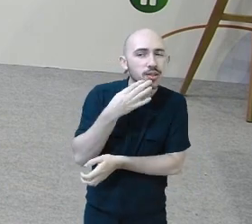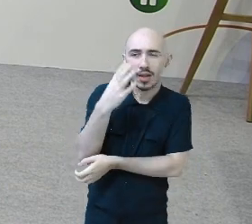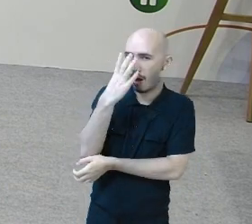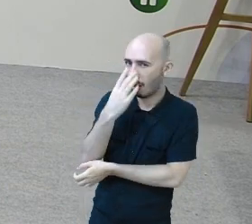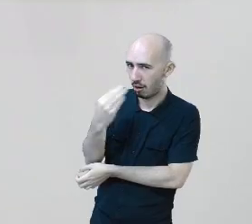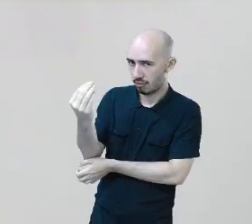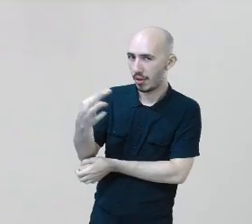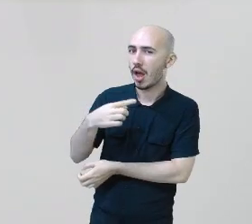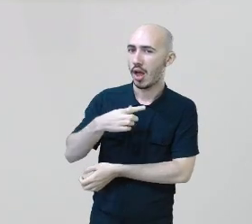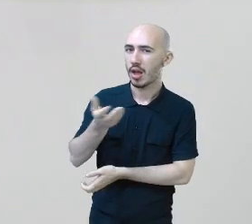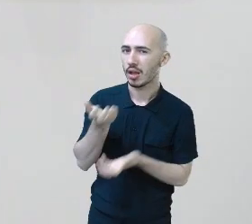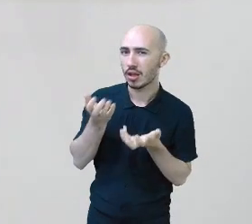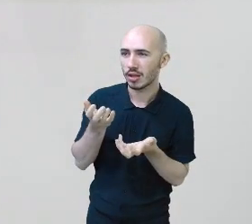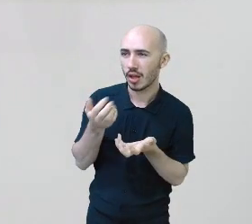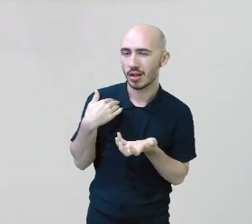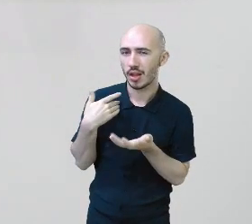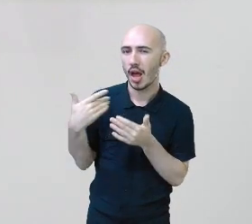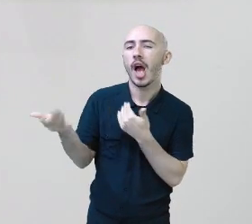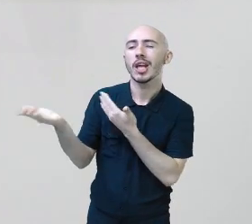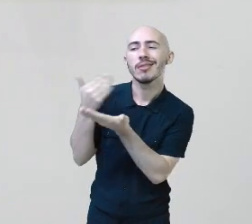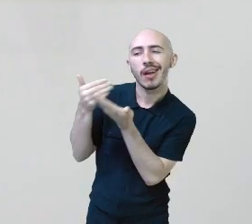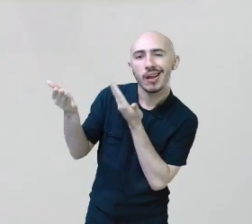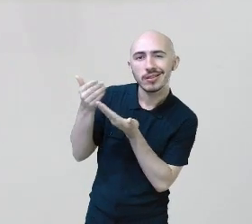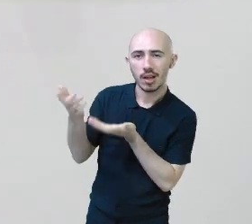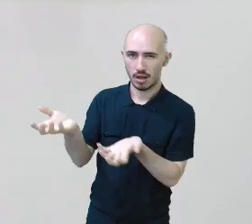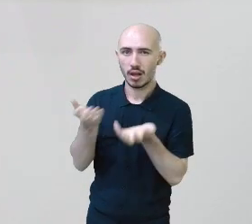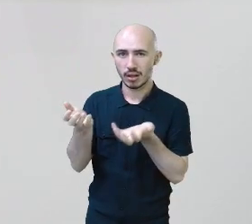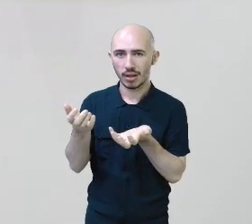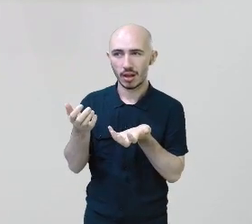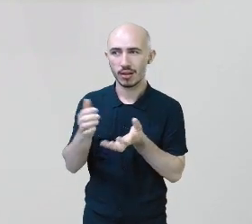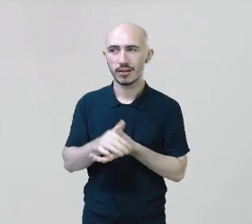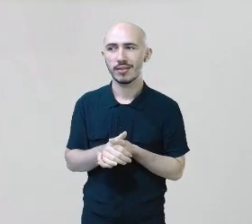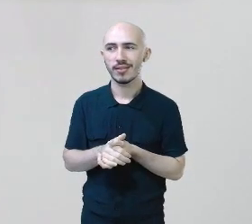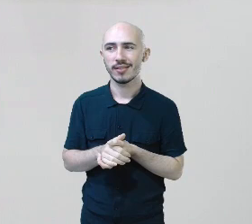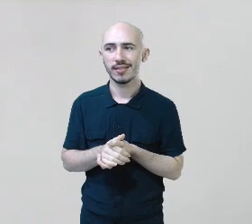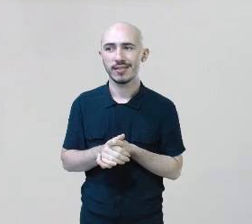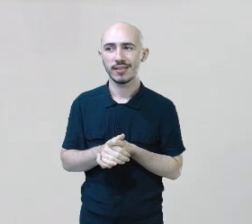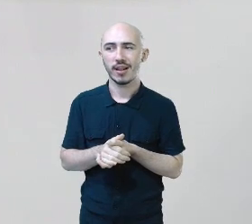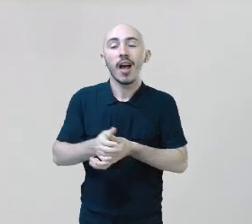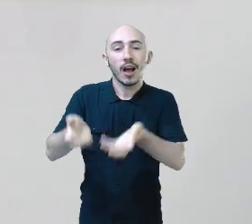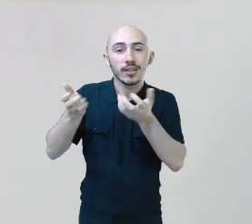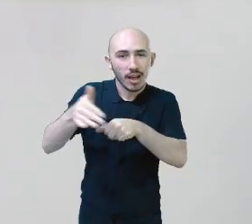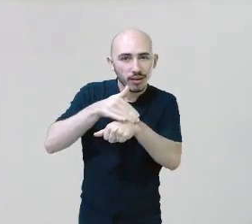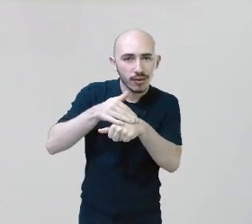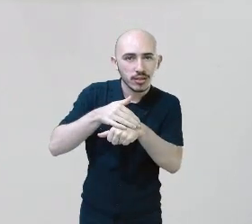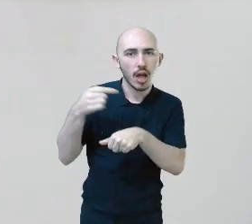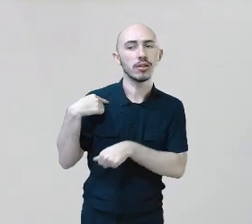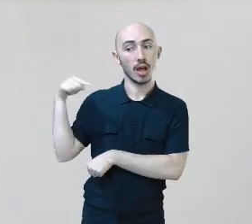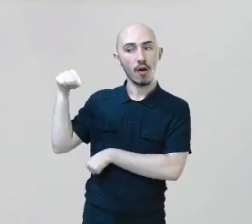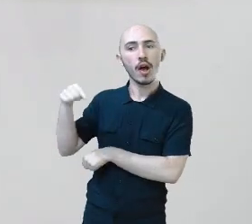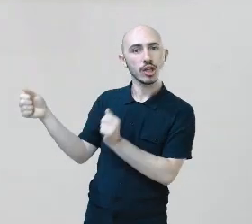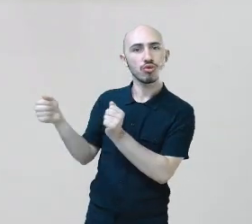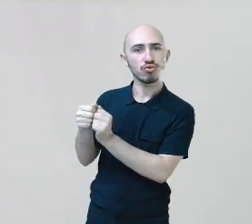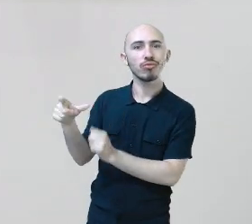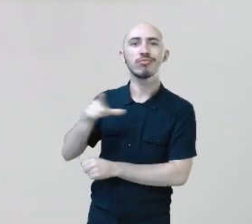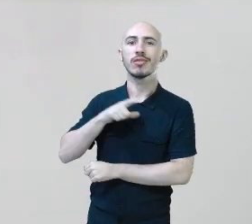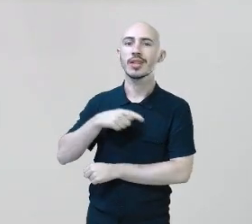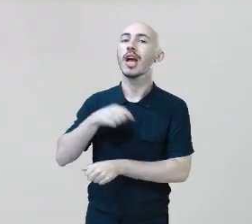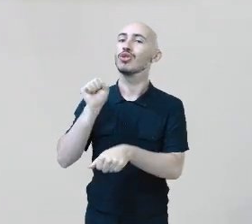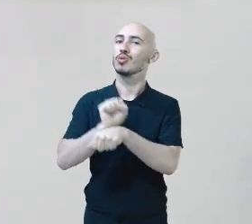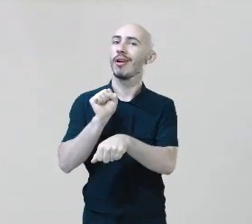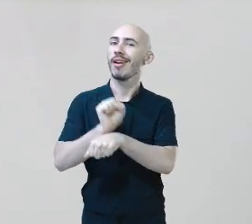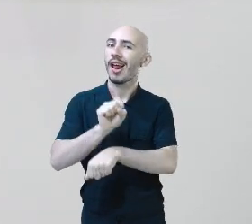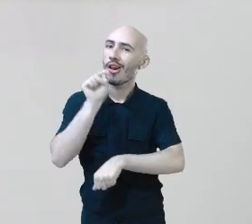lobisomem? Você quer dar uma palavrinha com ele? Você quer vir aqui conversar com o lobisomem? Ele está aqui, esperando